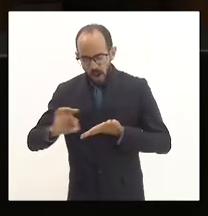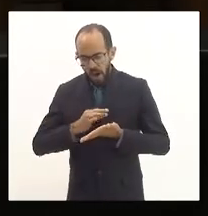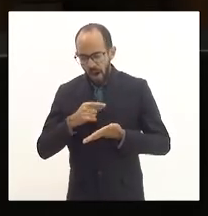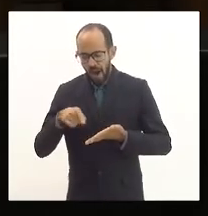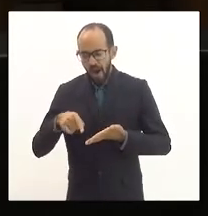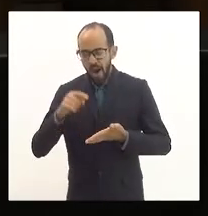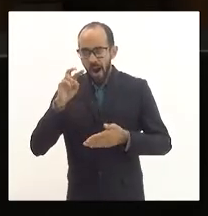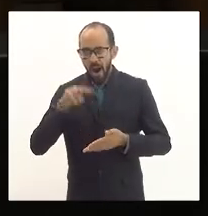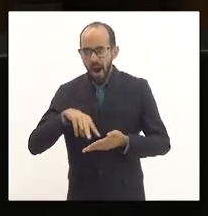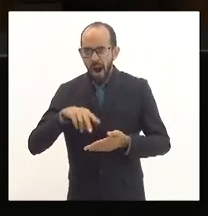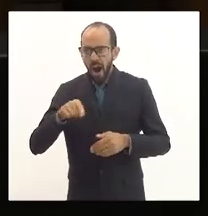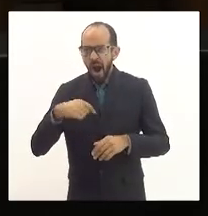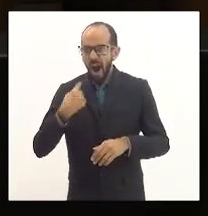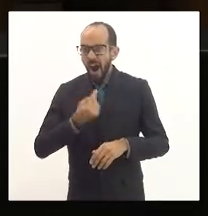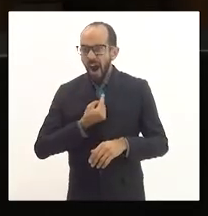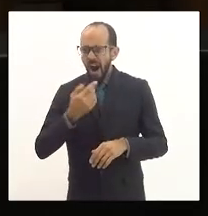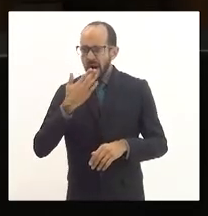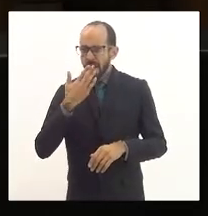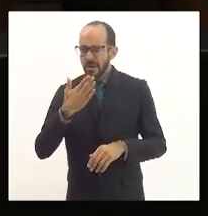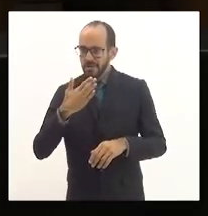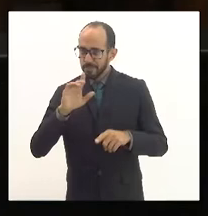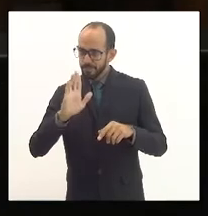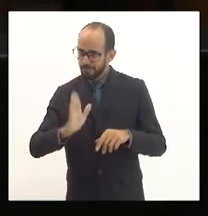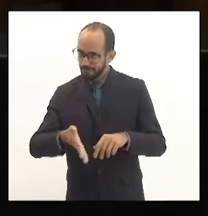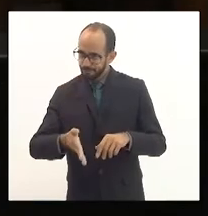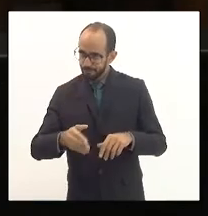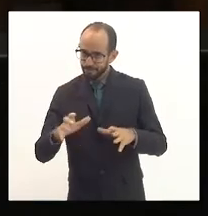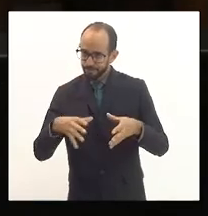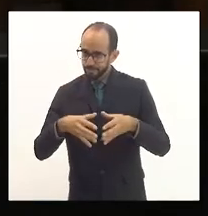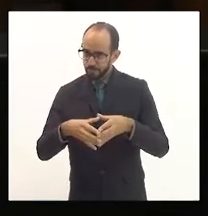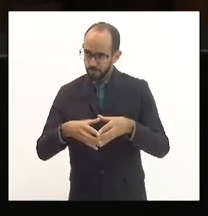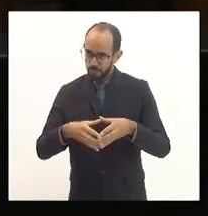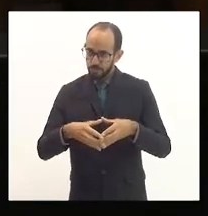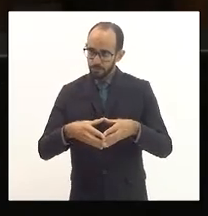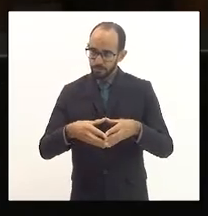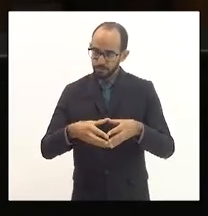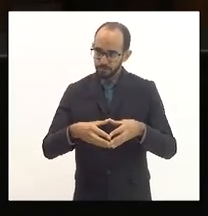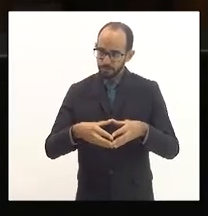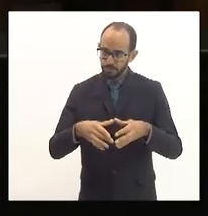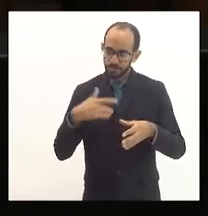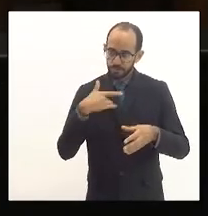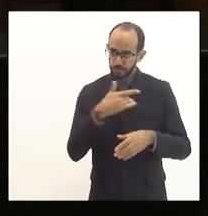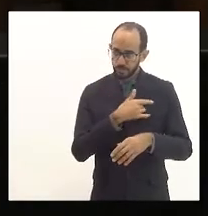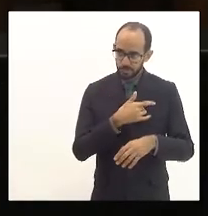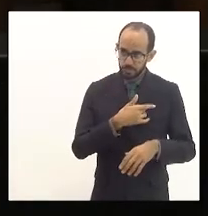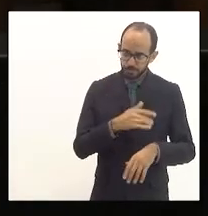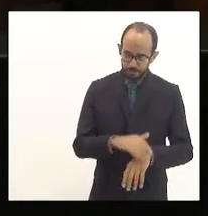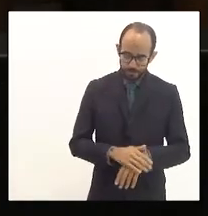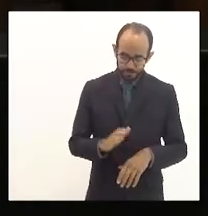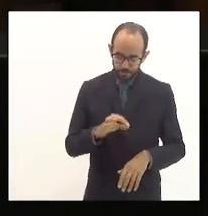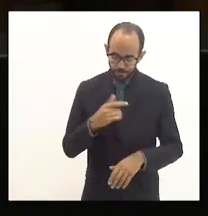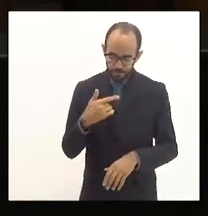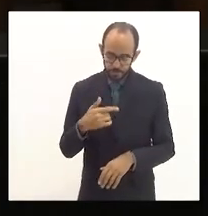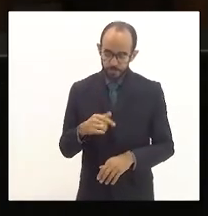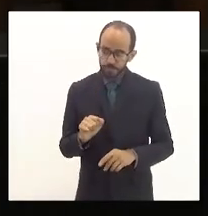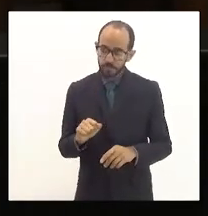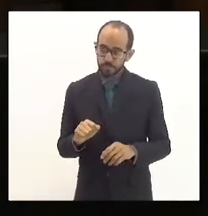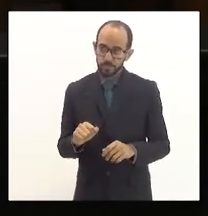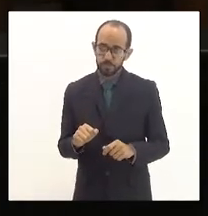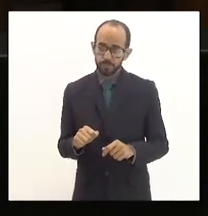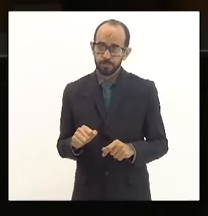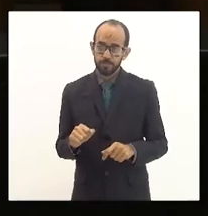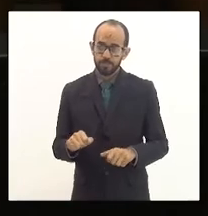nós já solicitamos a comissão é de saúde uma